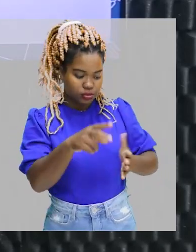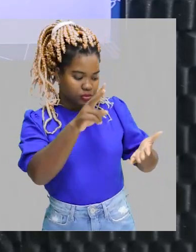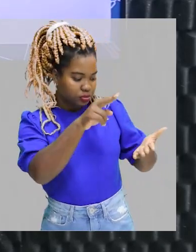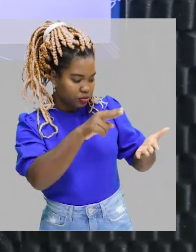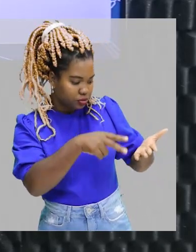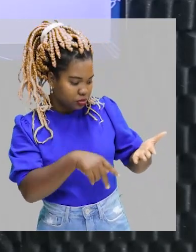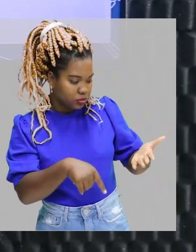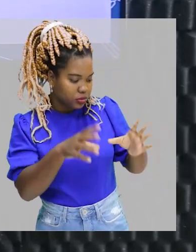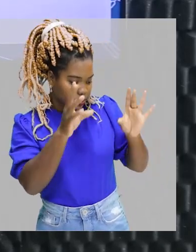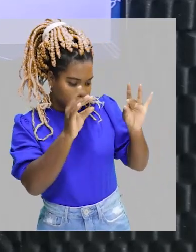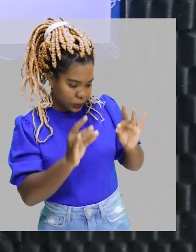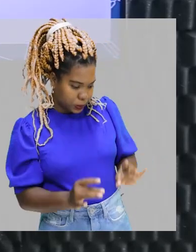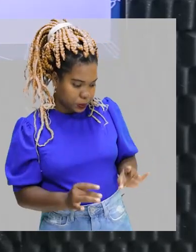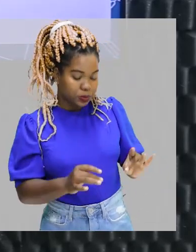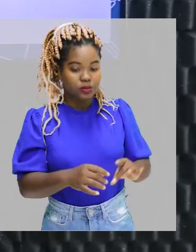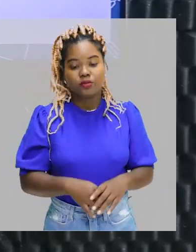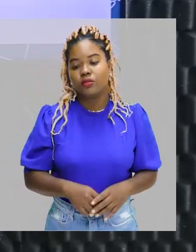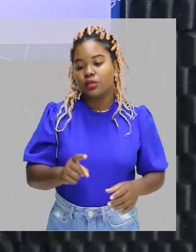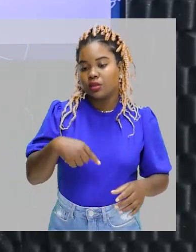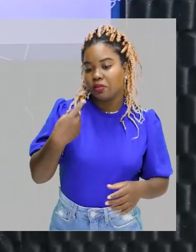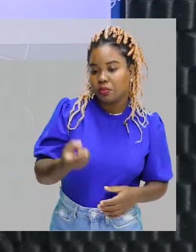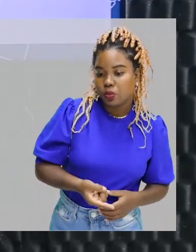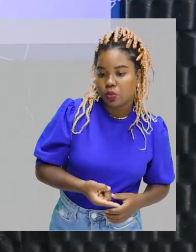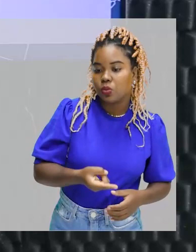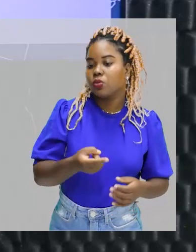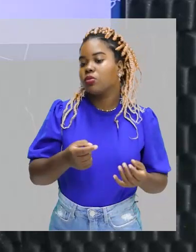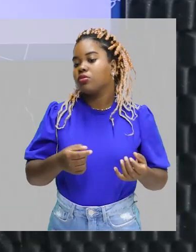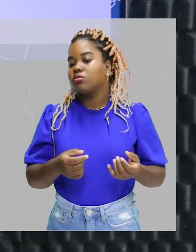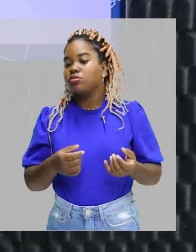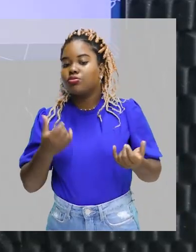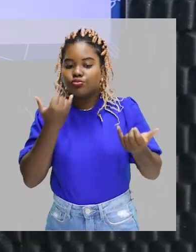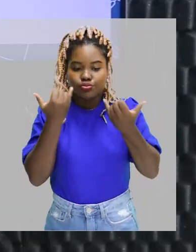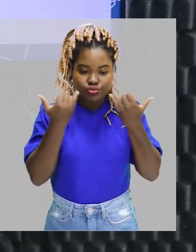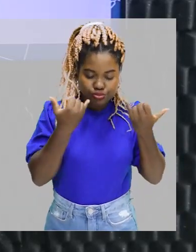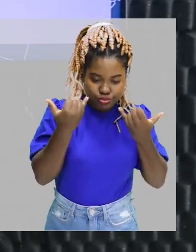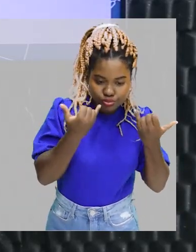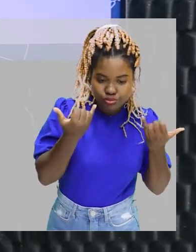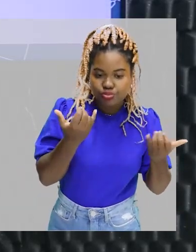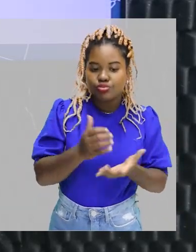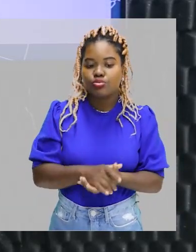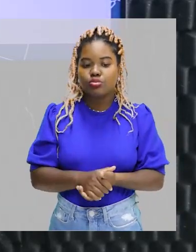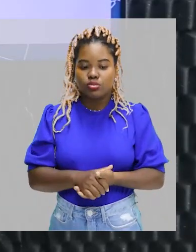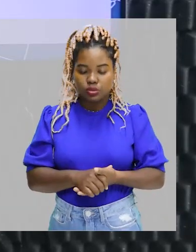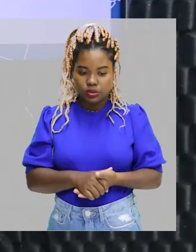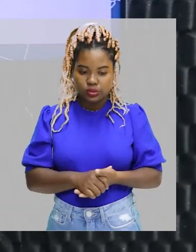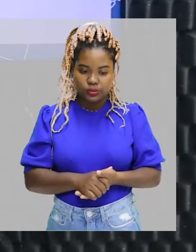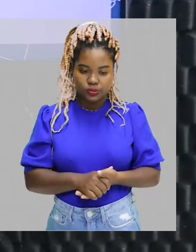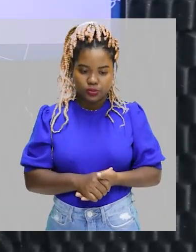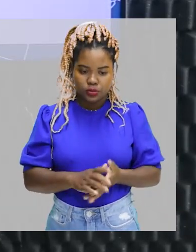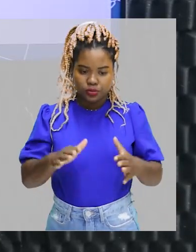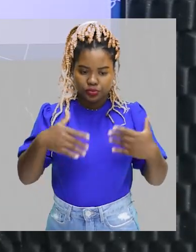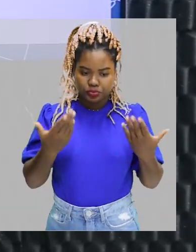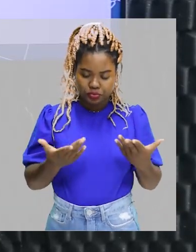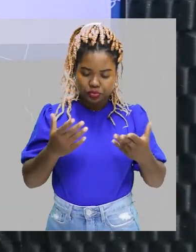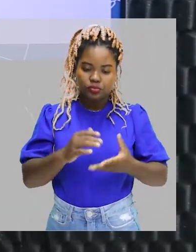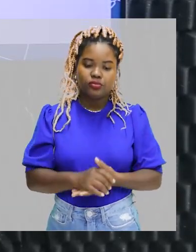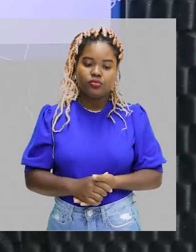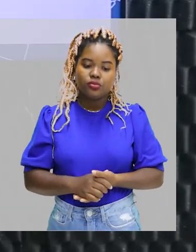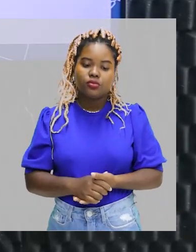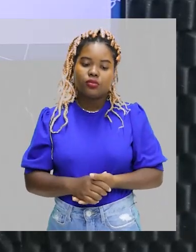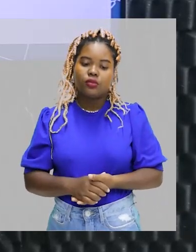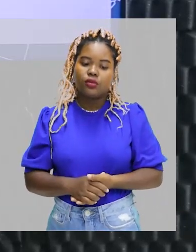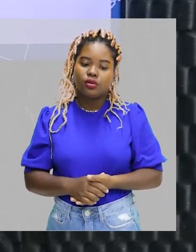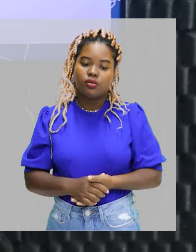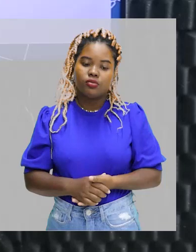as informações da questão, certo? Os dados. Então, quais são essas informações?